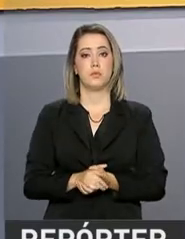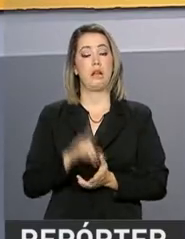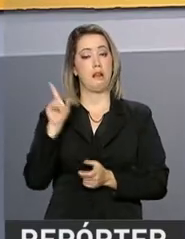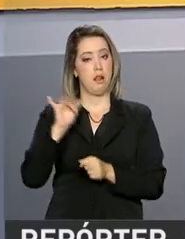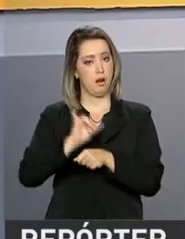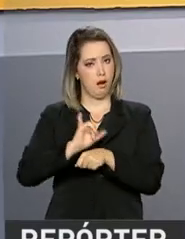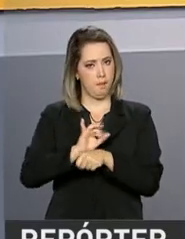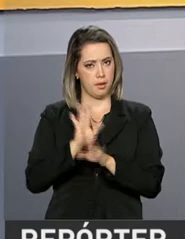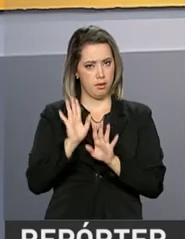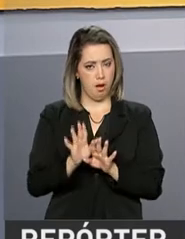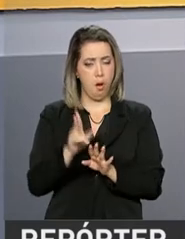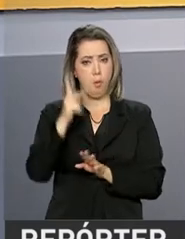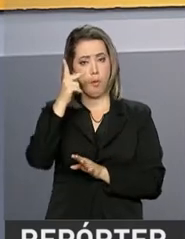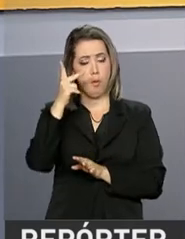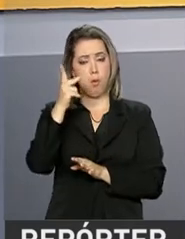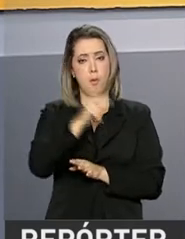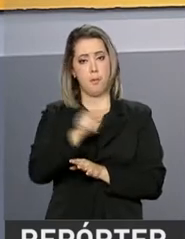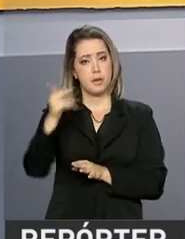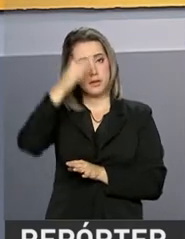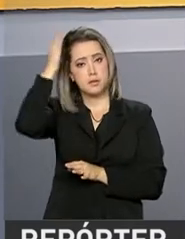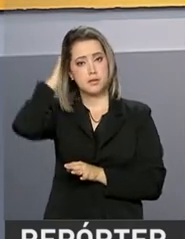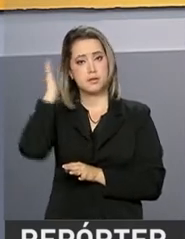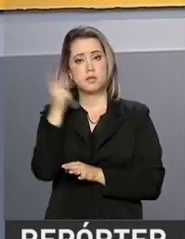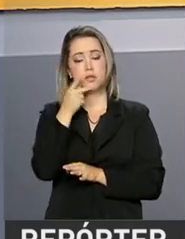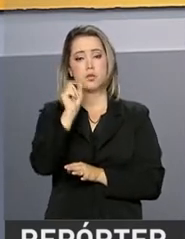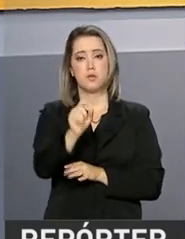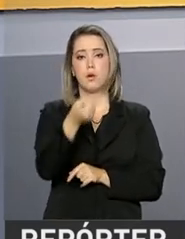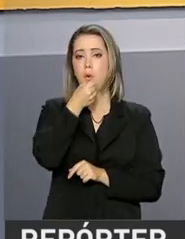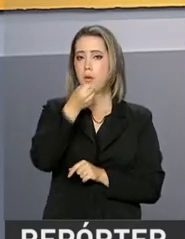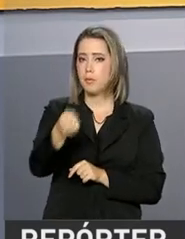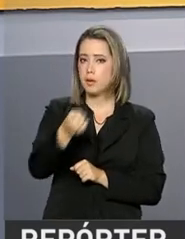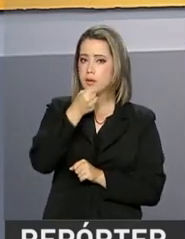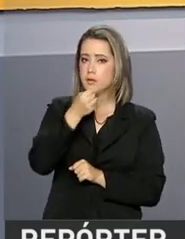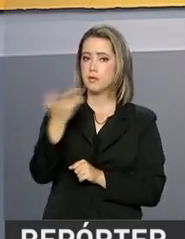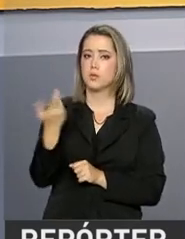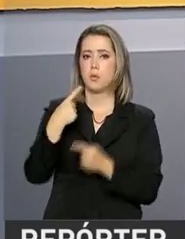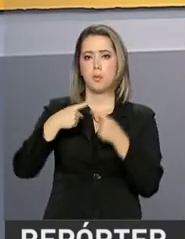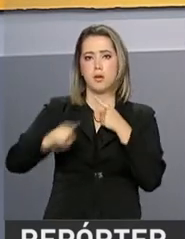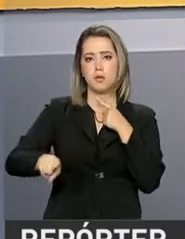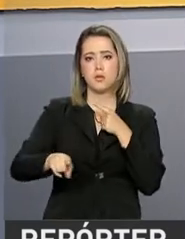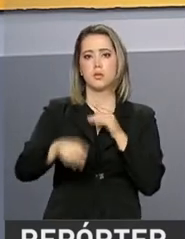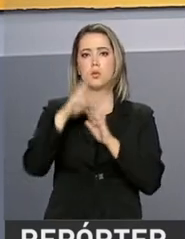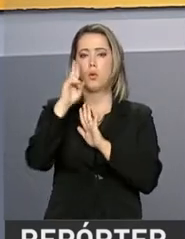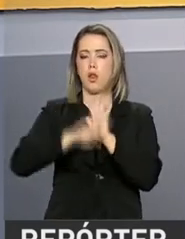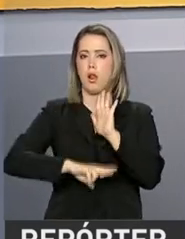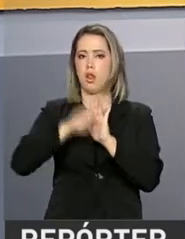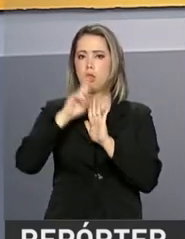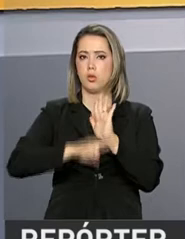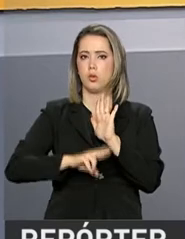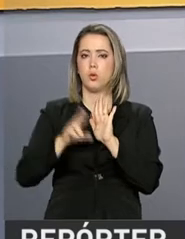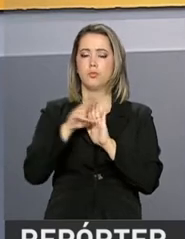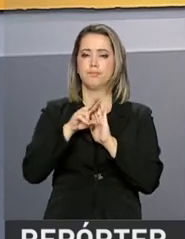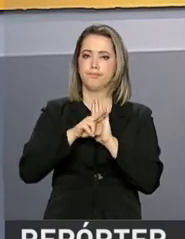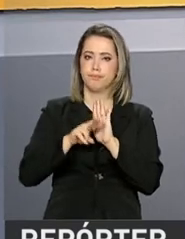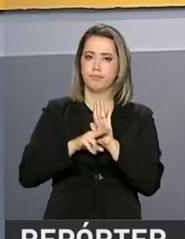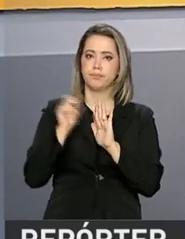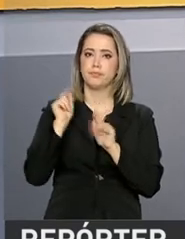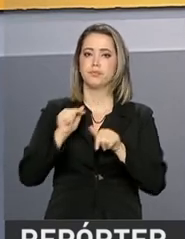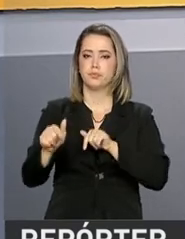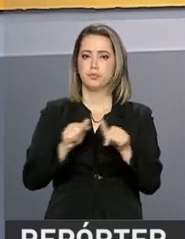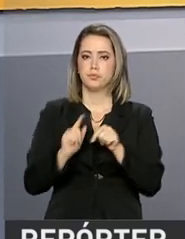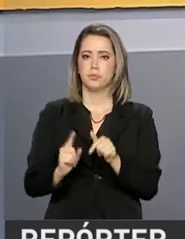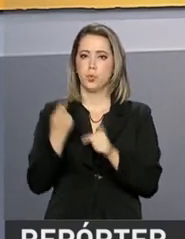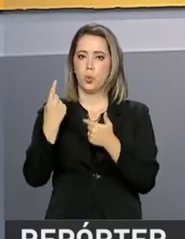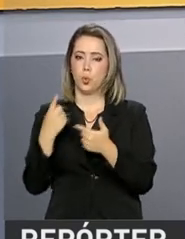moscou o presidente michel temer falou rapidamente com a imprensa sobre a rejeição do relatório da reforma trabalhista em uma das